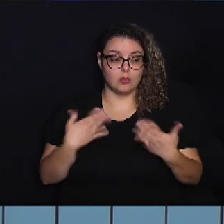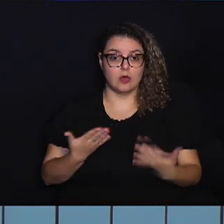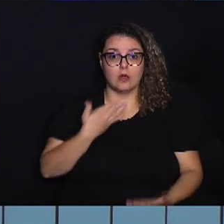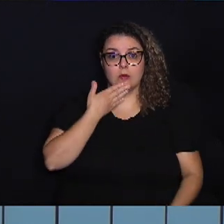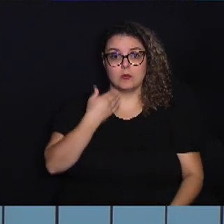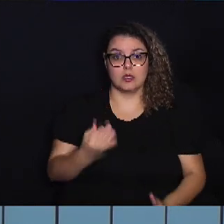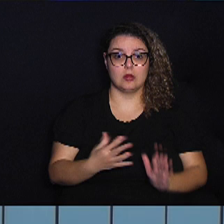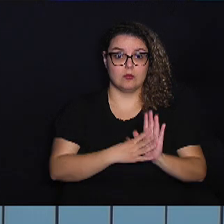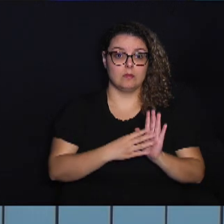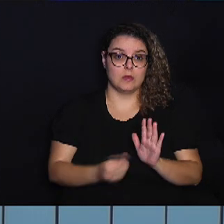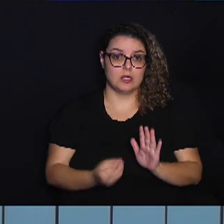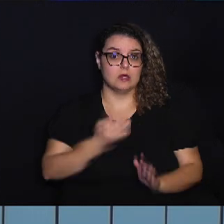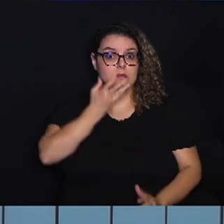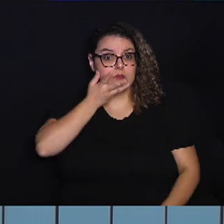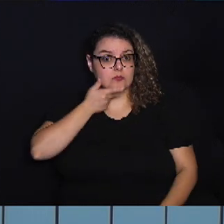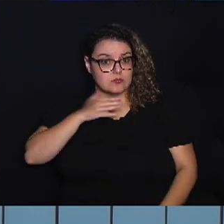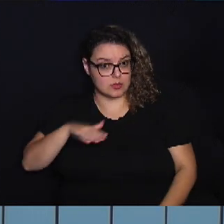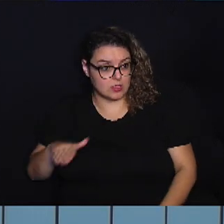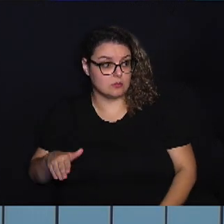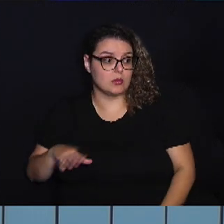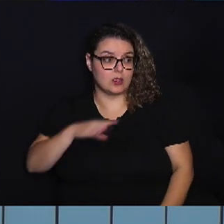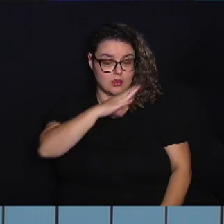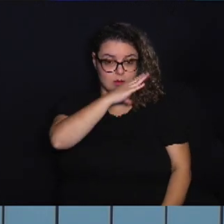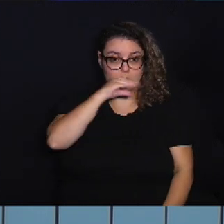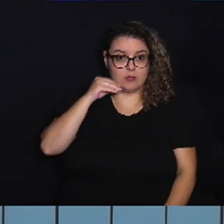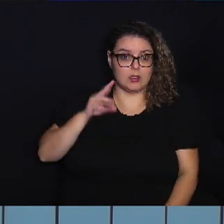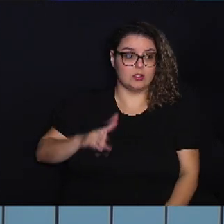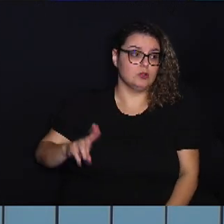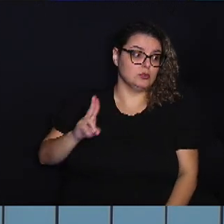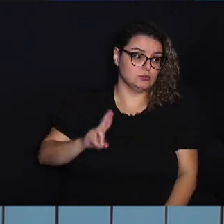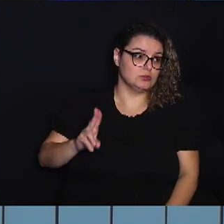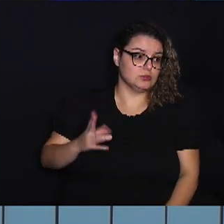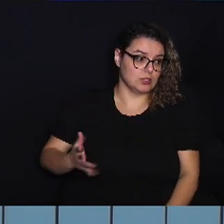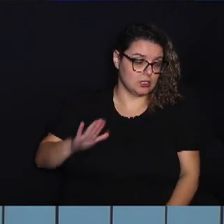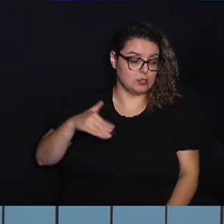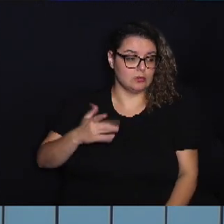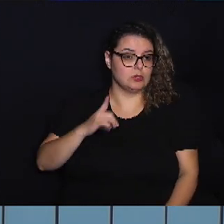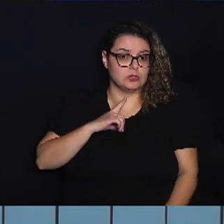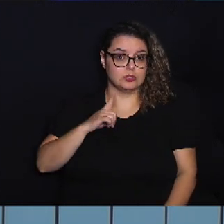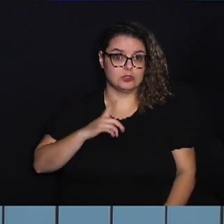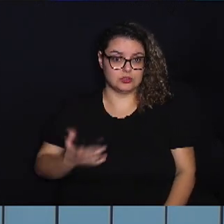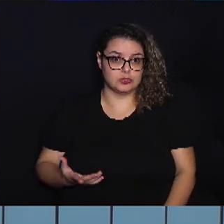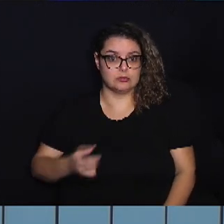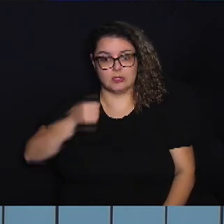modelo para as crianças e os adolescentes usarem quando estiverem aí